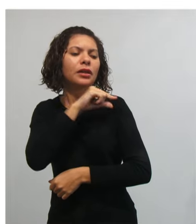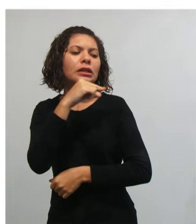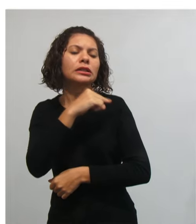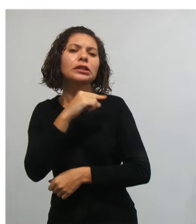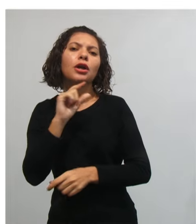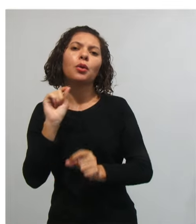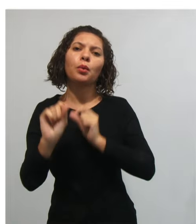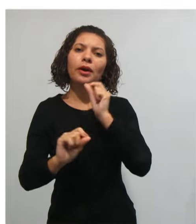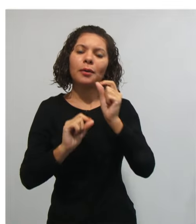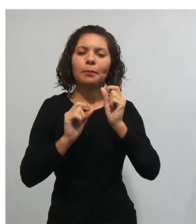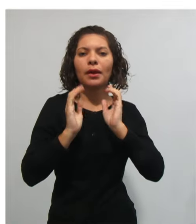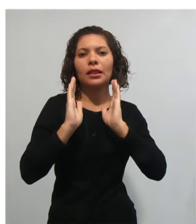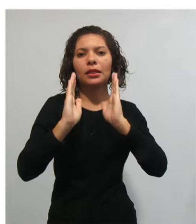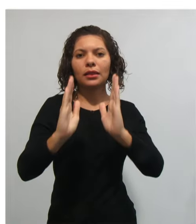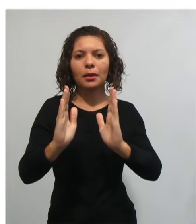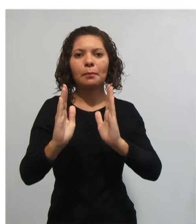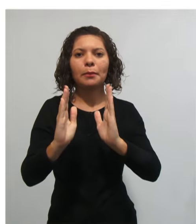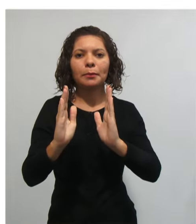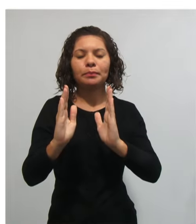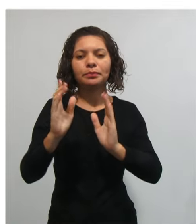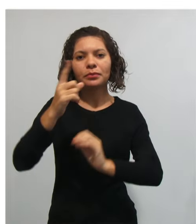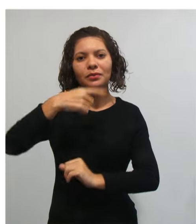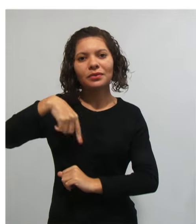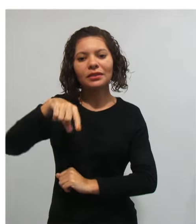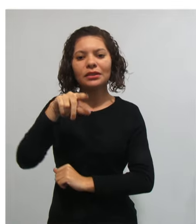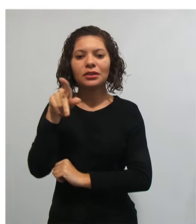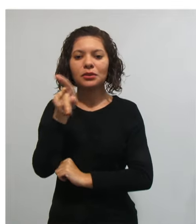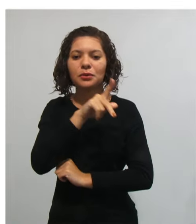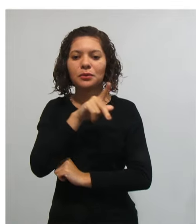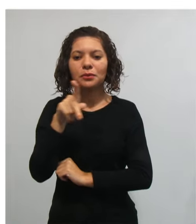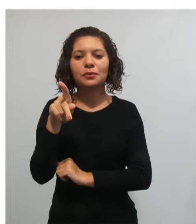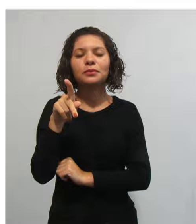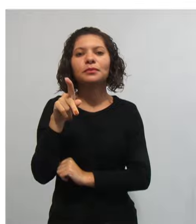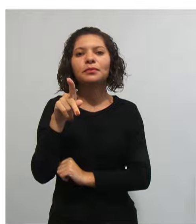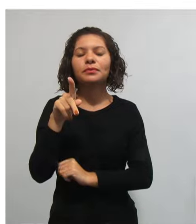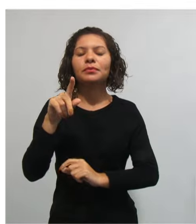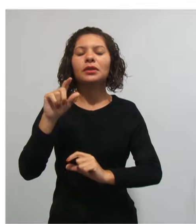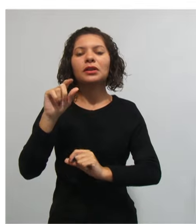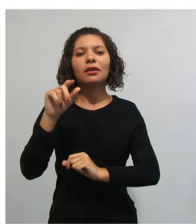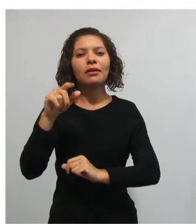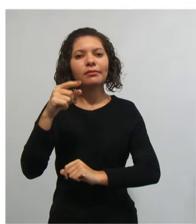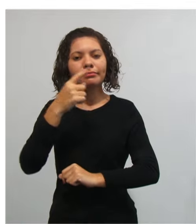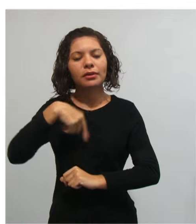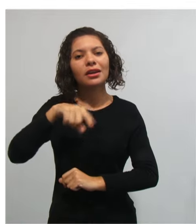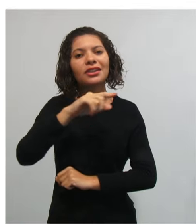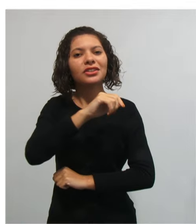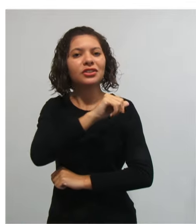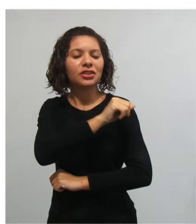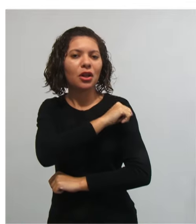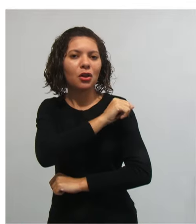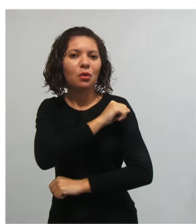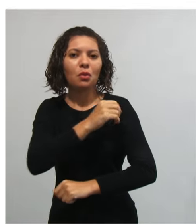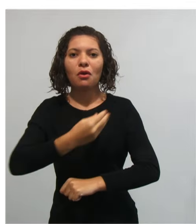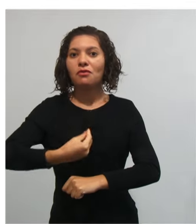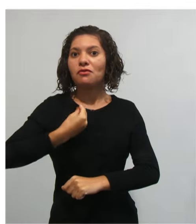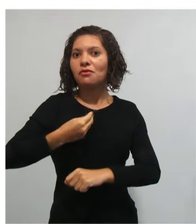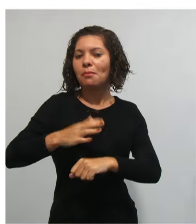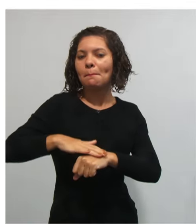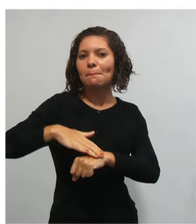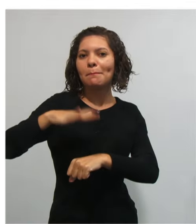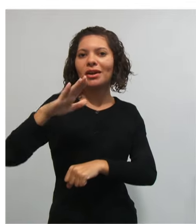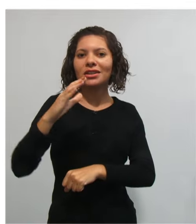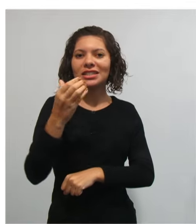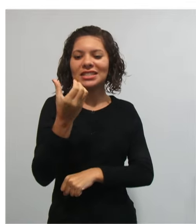o ensino fundamental é é onde a gente passa mais tempo da nossa vida Olha só de 6 a